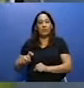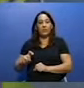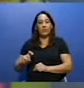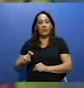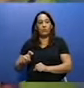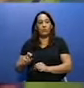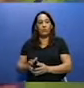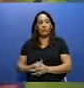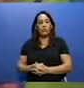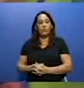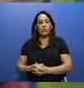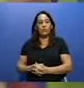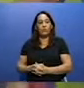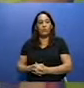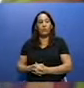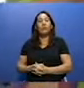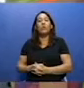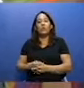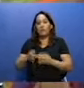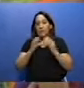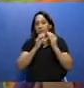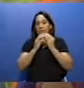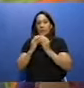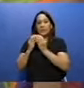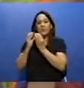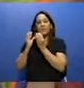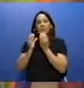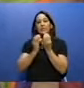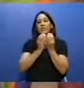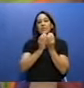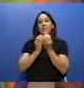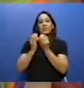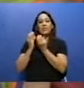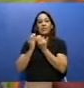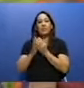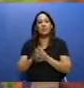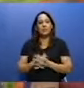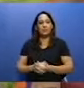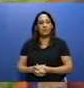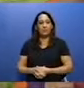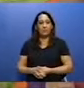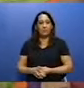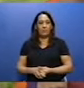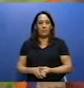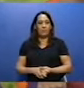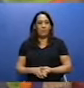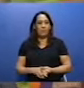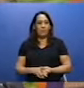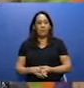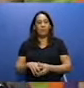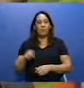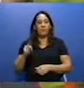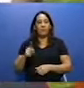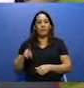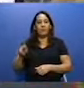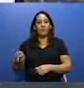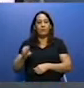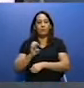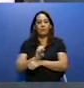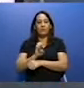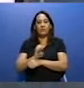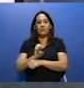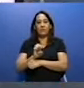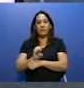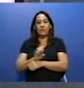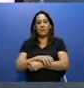elementos? A melancia, tá? Vou dar um tempinho para vocês copiarem. Vamos lá.